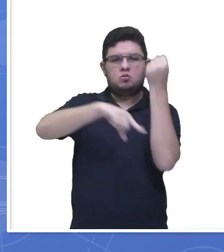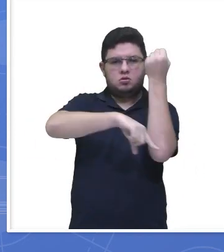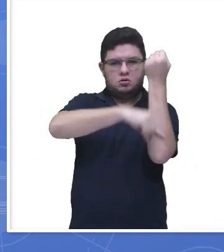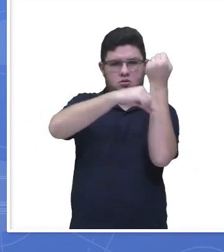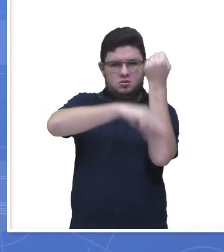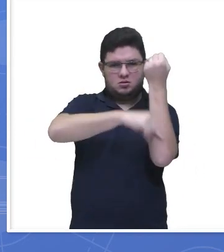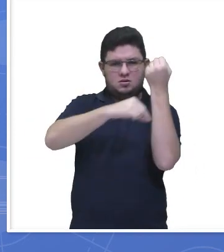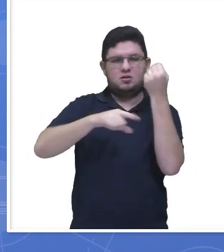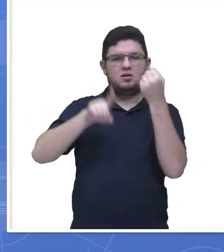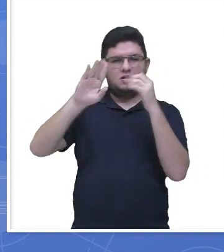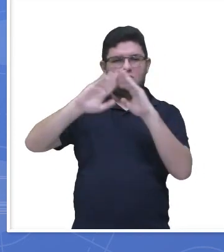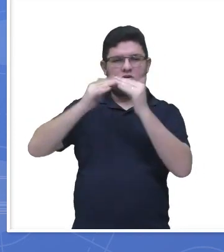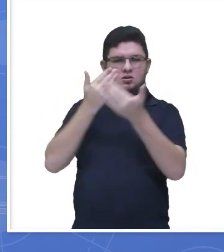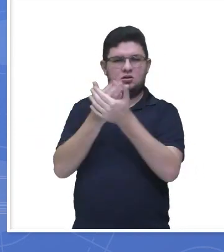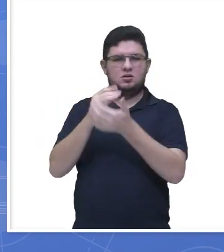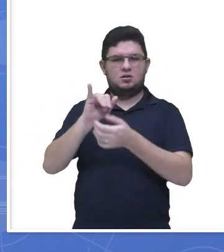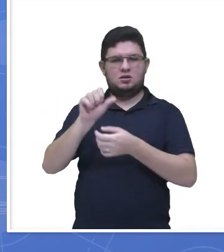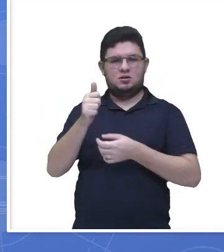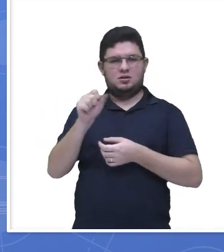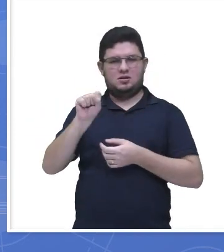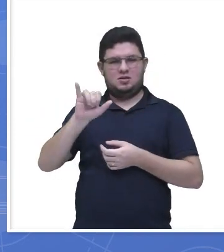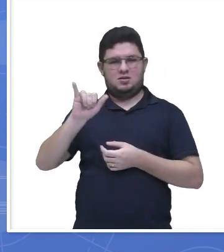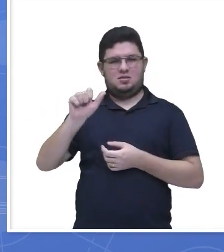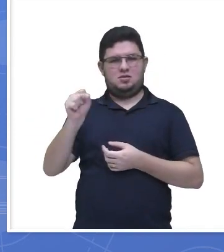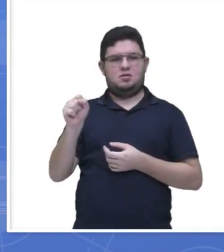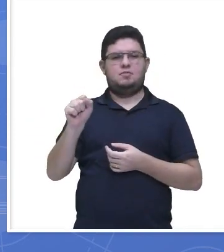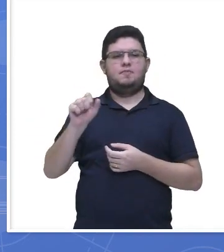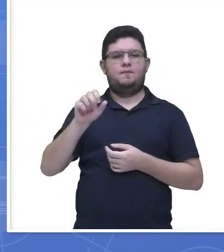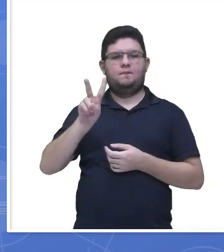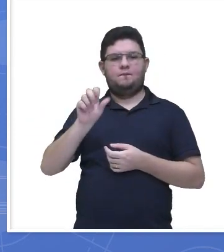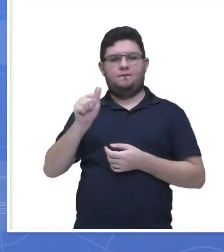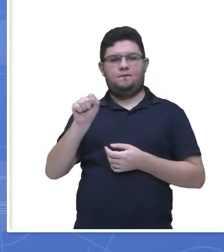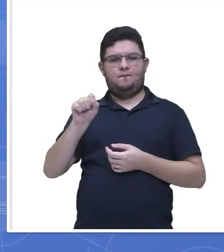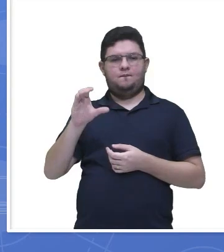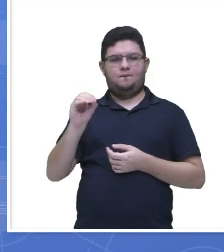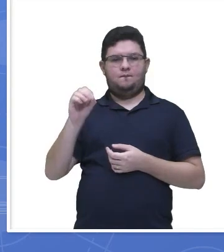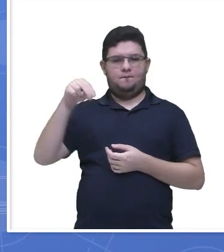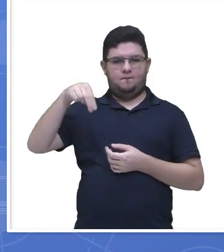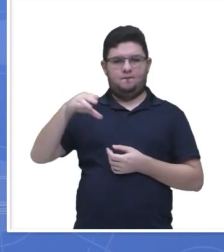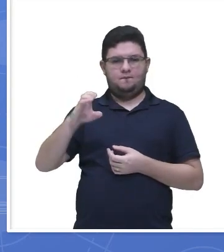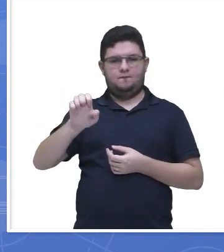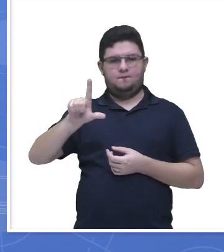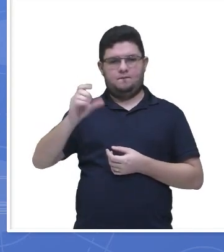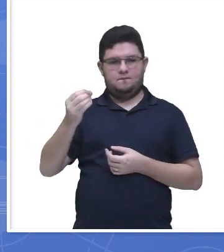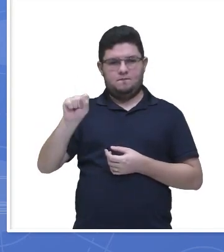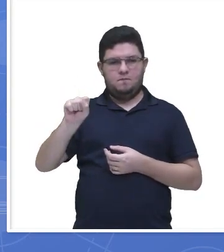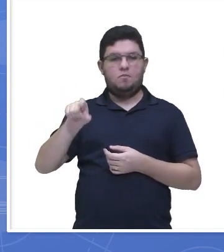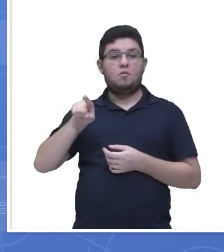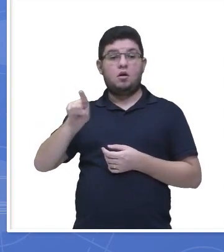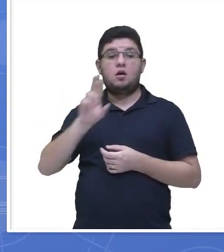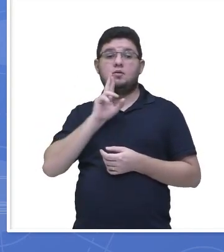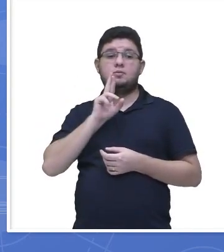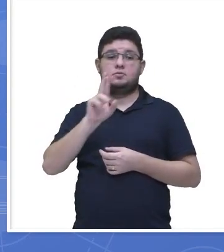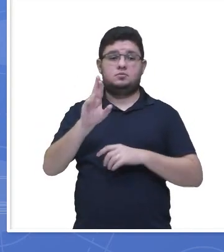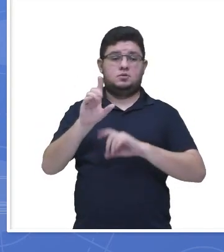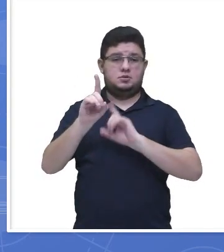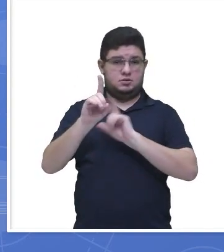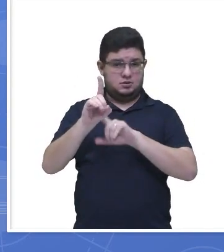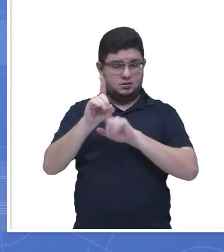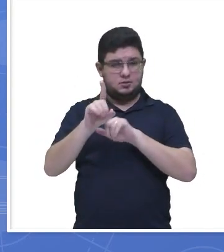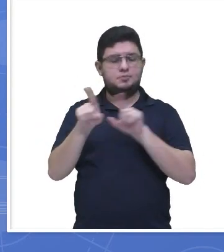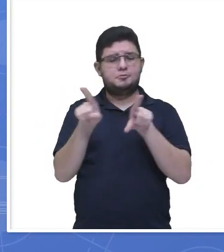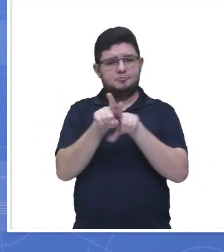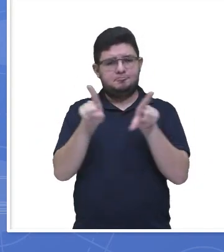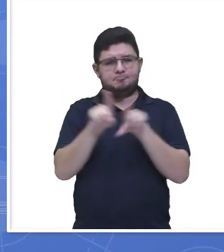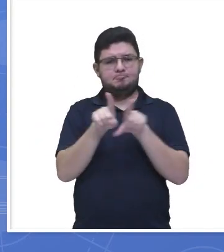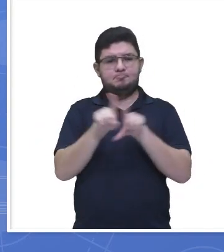Isaías Vasconcelos, de Iranduba, ele fala que também é a letra D, a resposta a esta